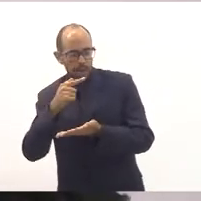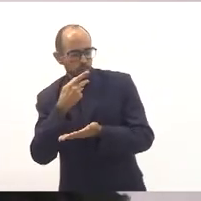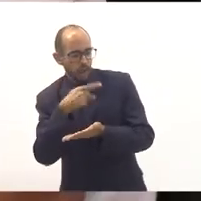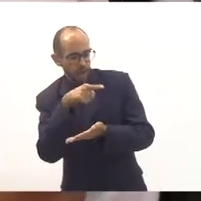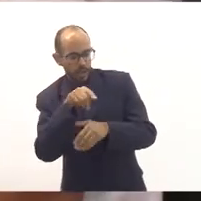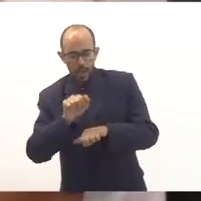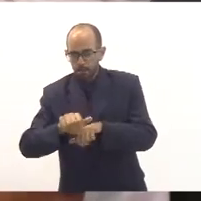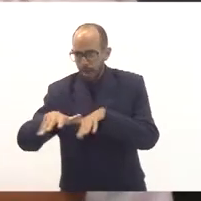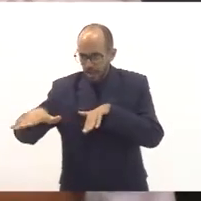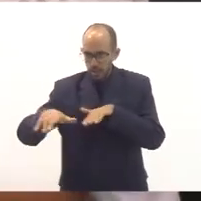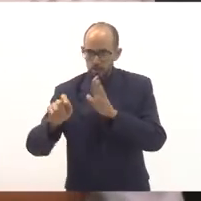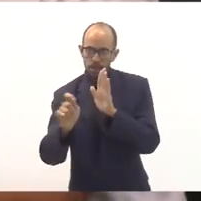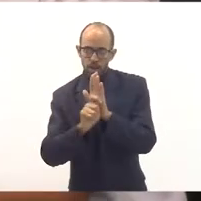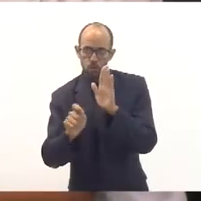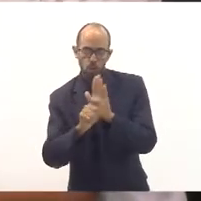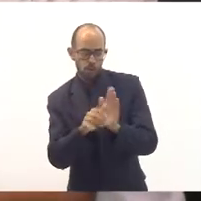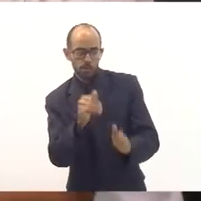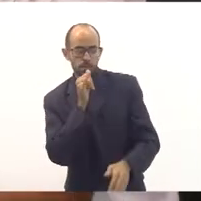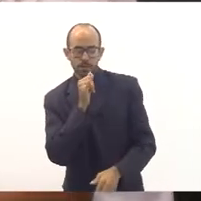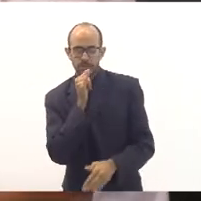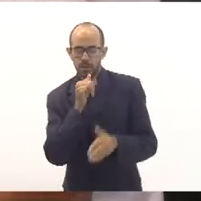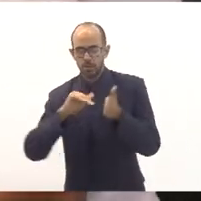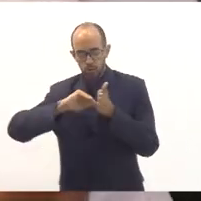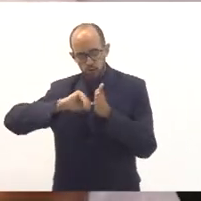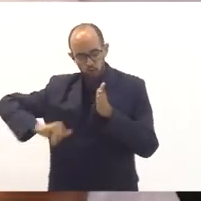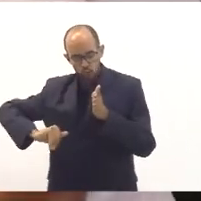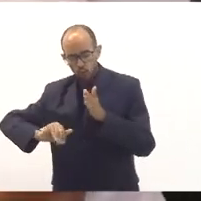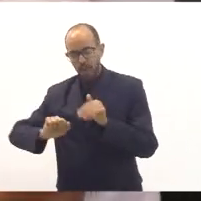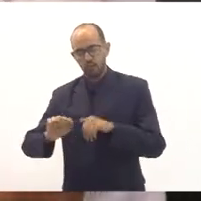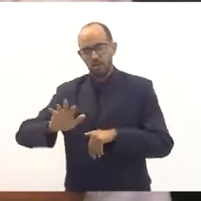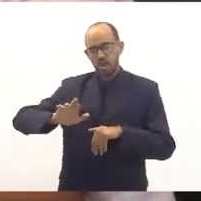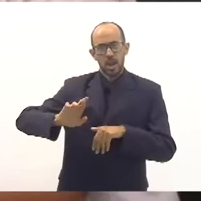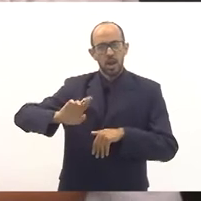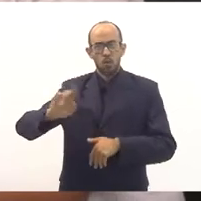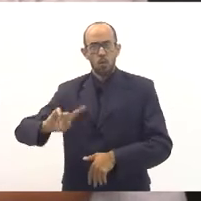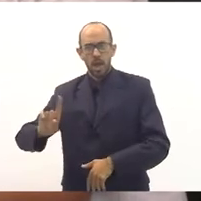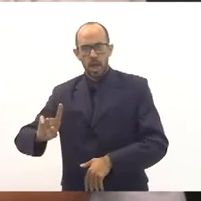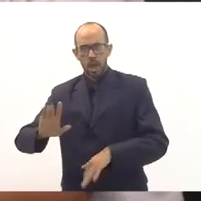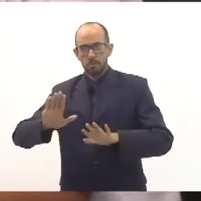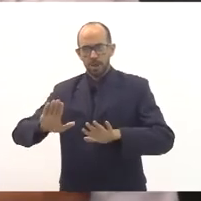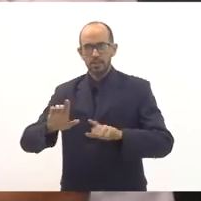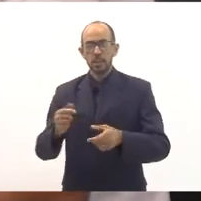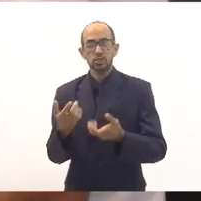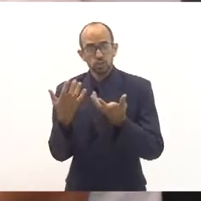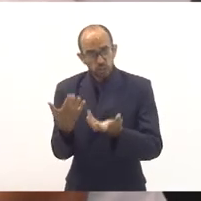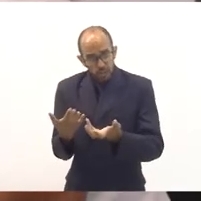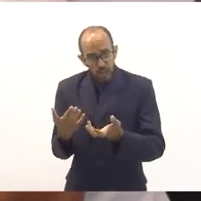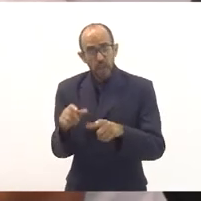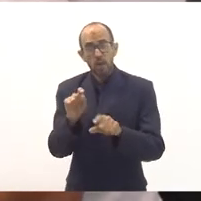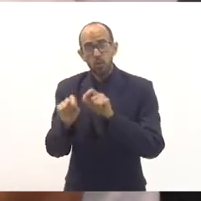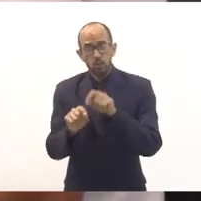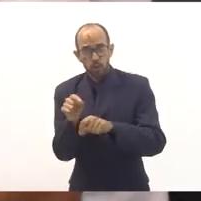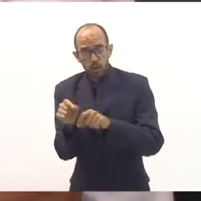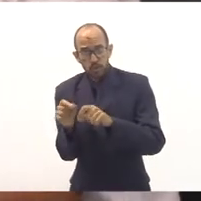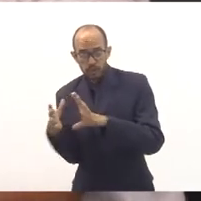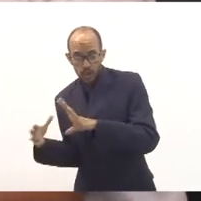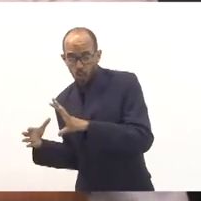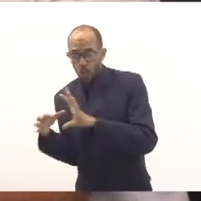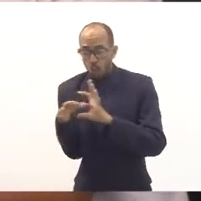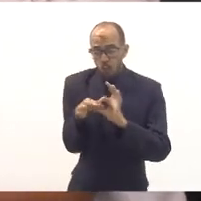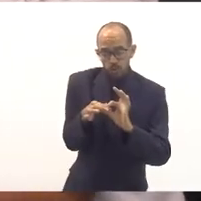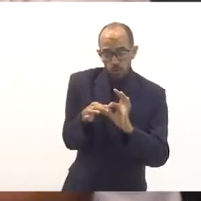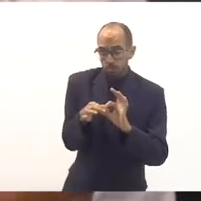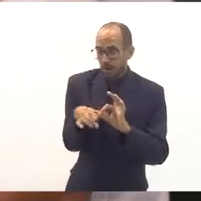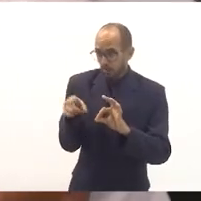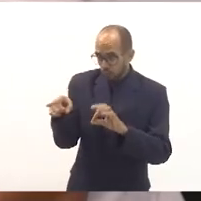maconha por exemplo exclui a favela muito pelo contrário a gente quer servir de Ponte para